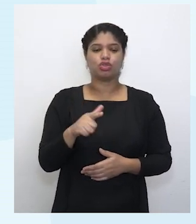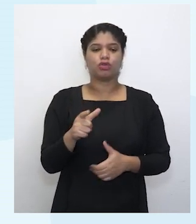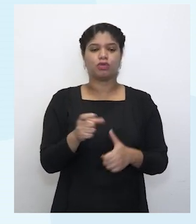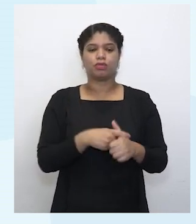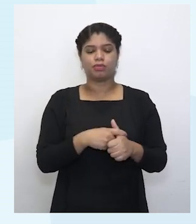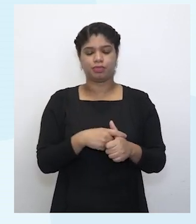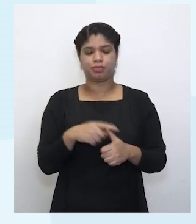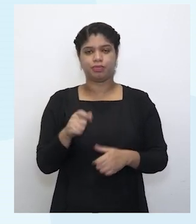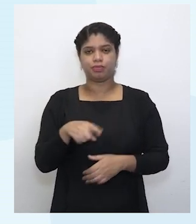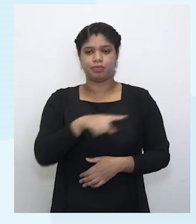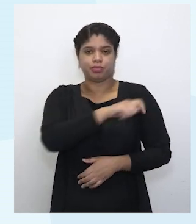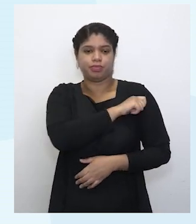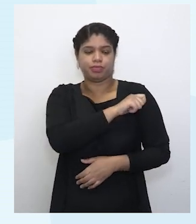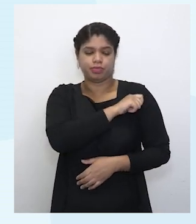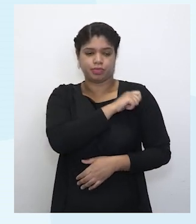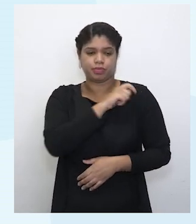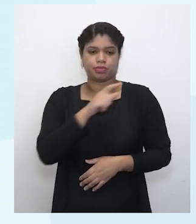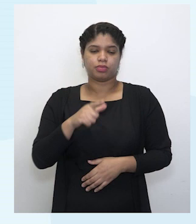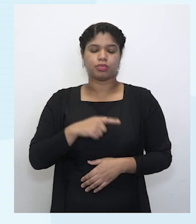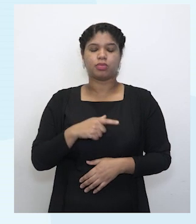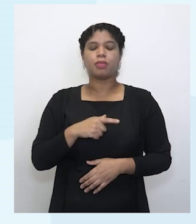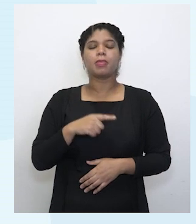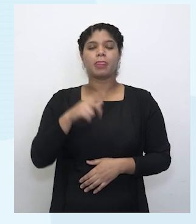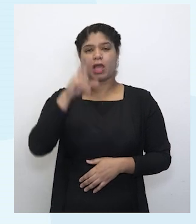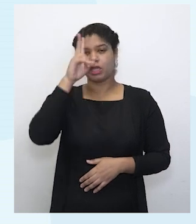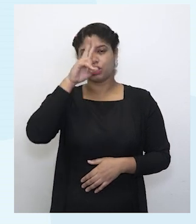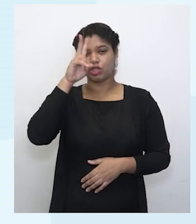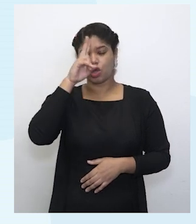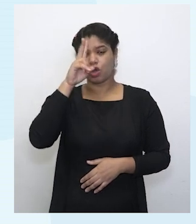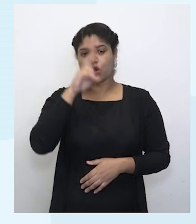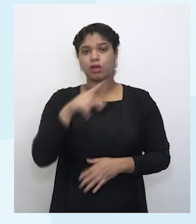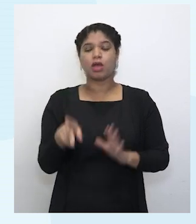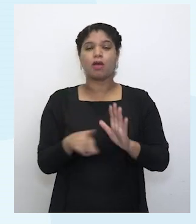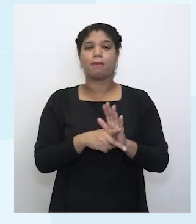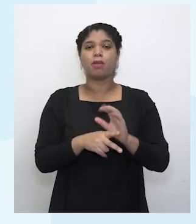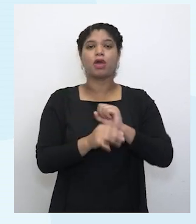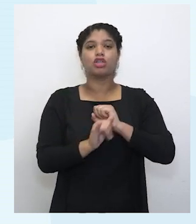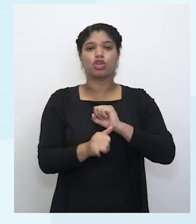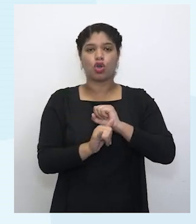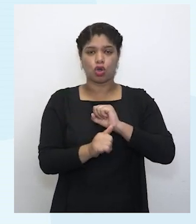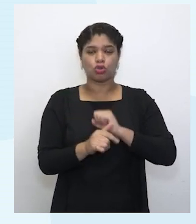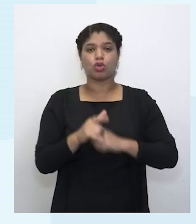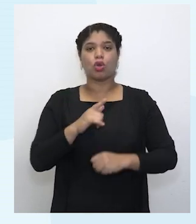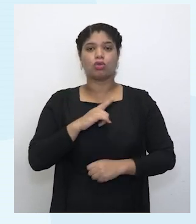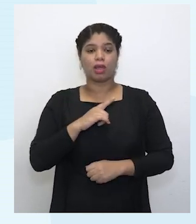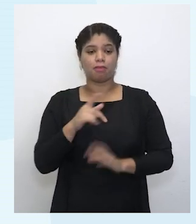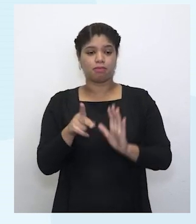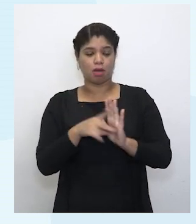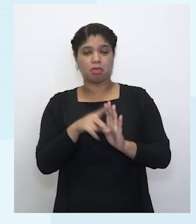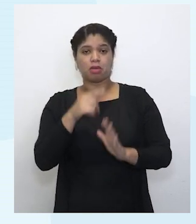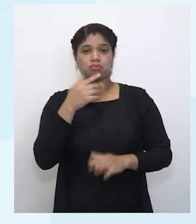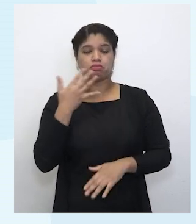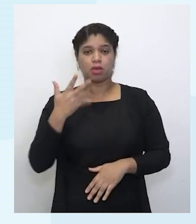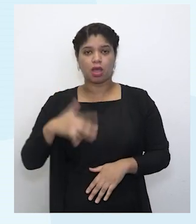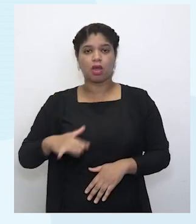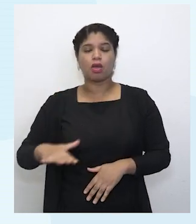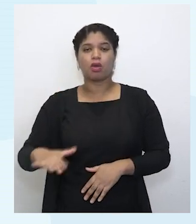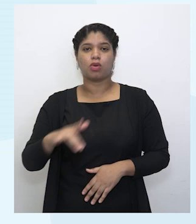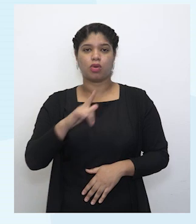ter a narrativa, né, o conto de artimanha,